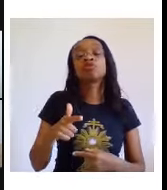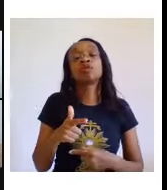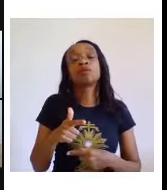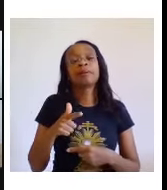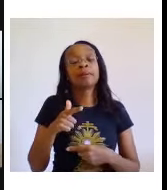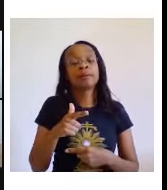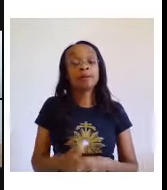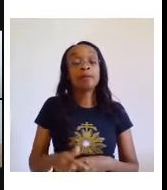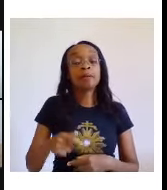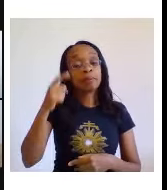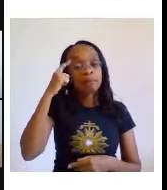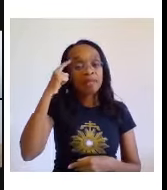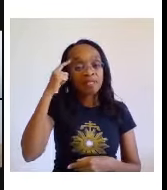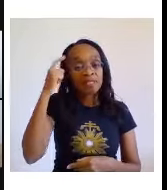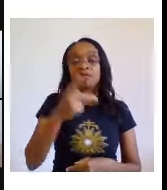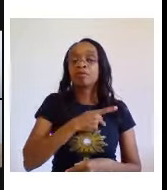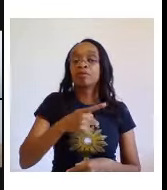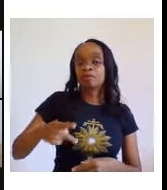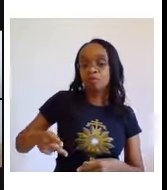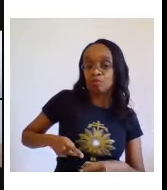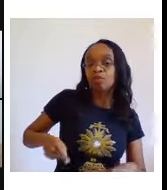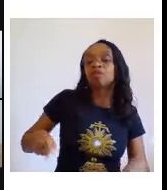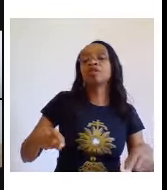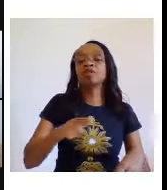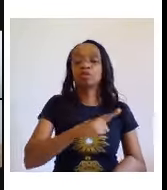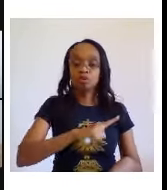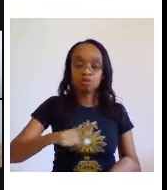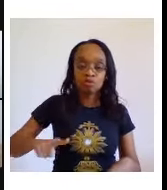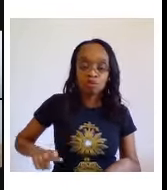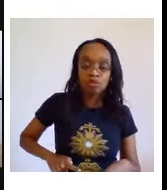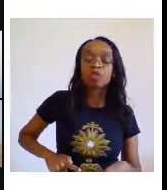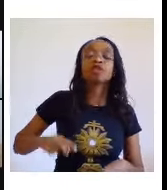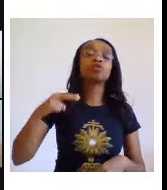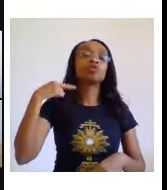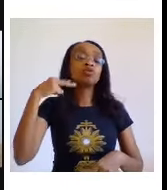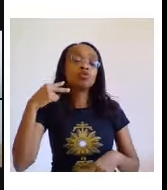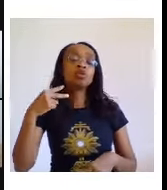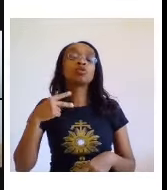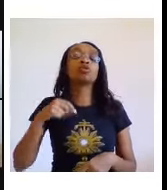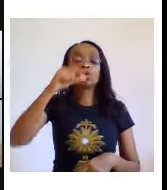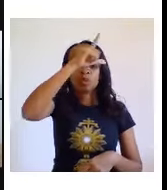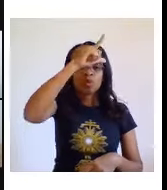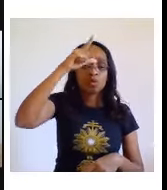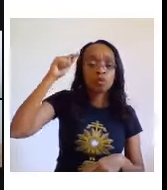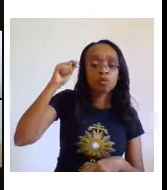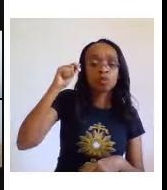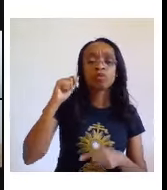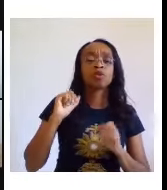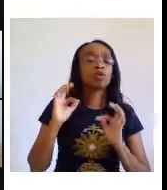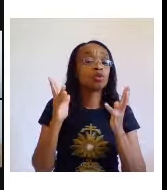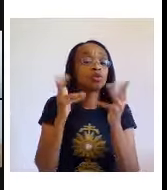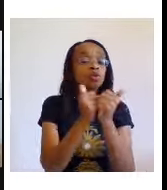perspectiva política, olhar bem as propostas dos candidatos